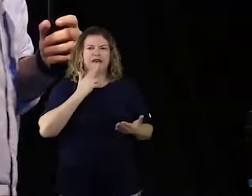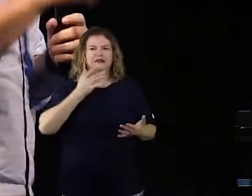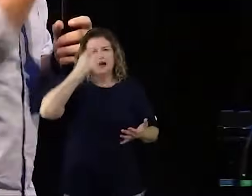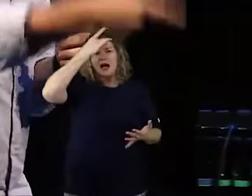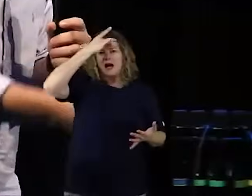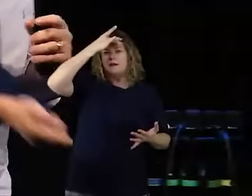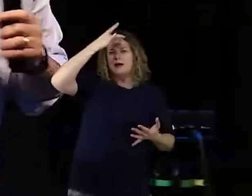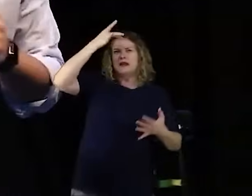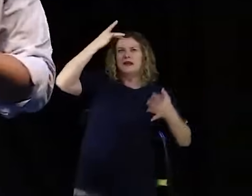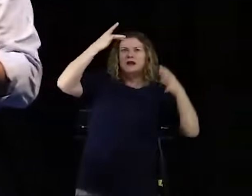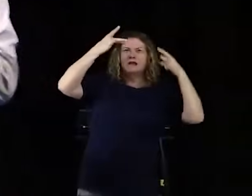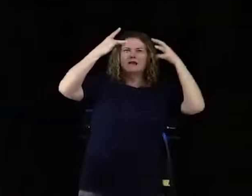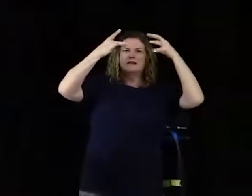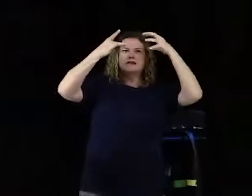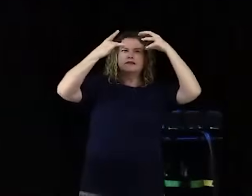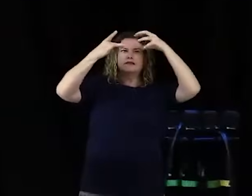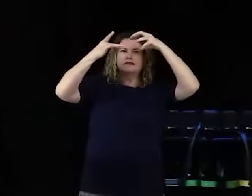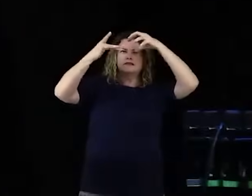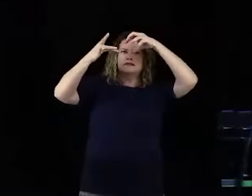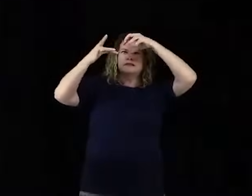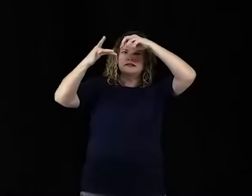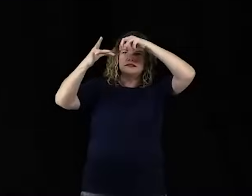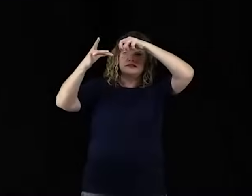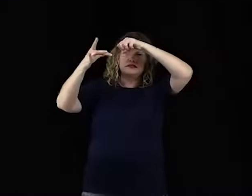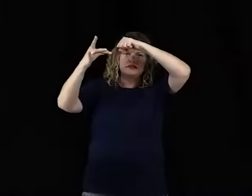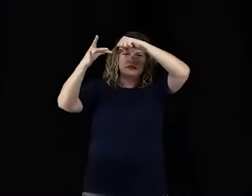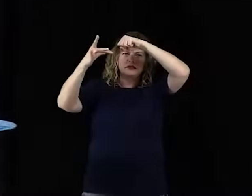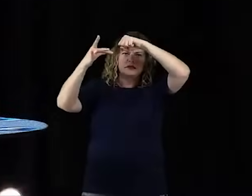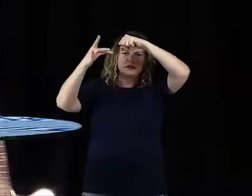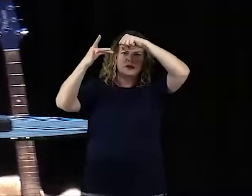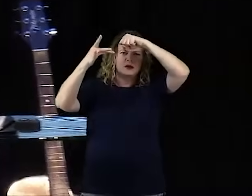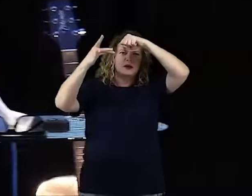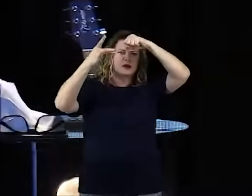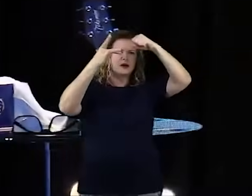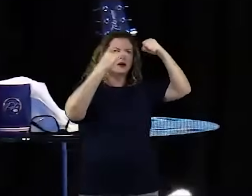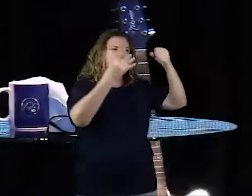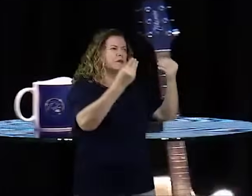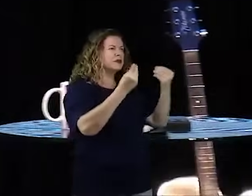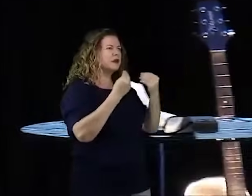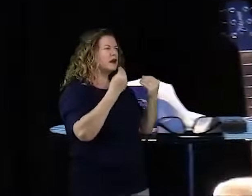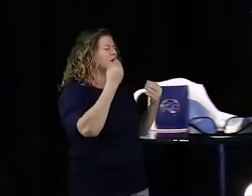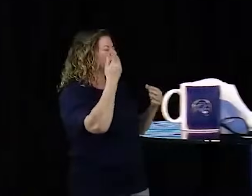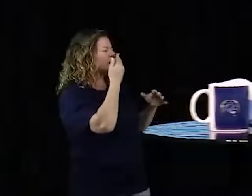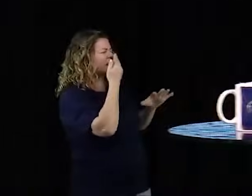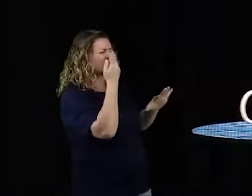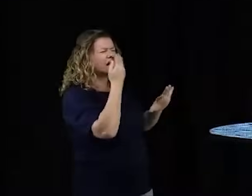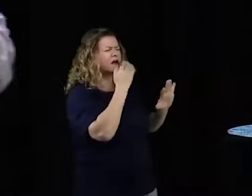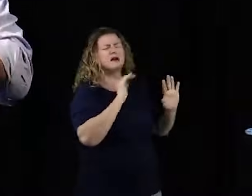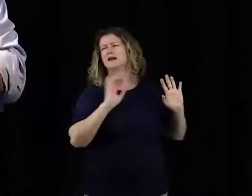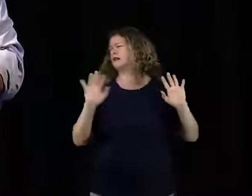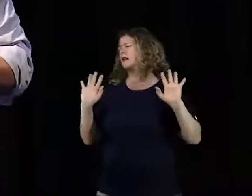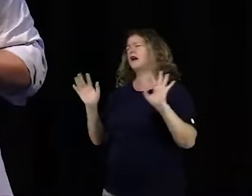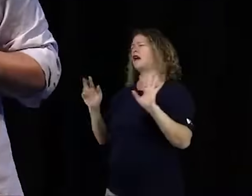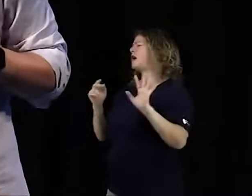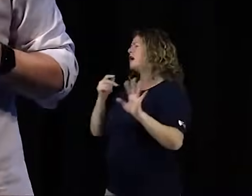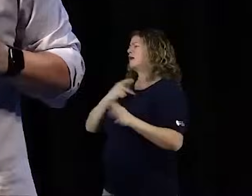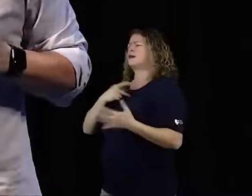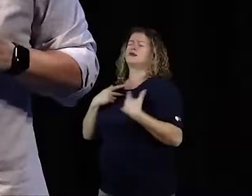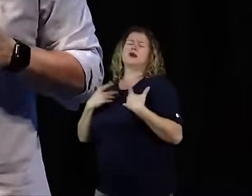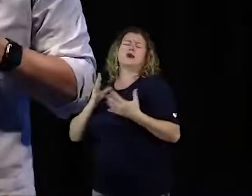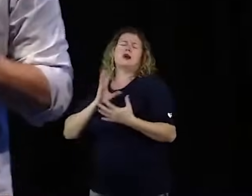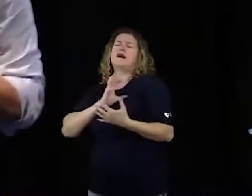mente e te convencer de que o mal é bom não pastor eu tô apaixonado eu Sou do Meu Amado e o meu amado é